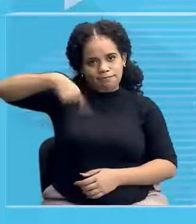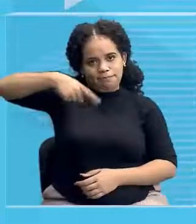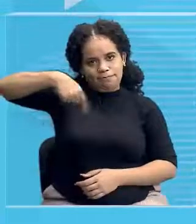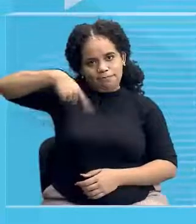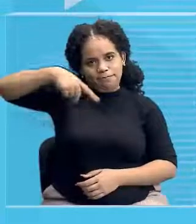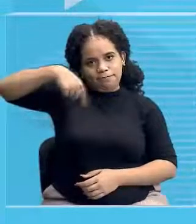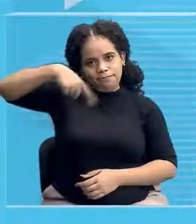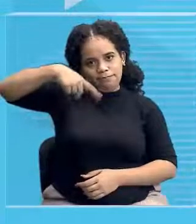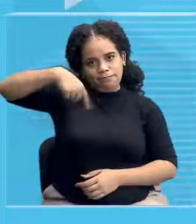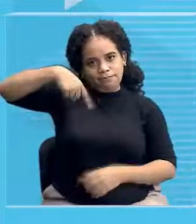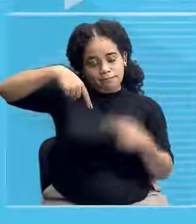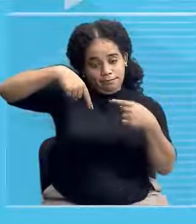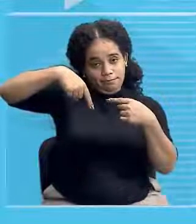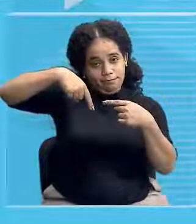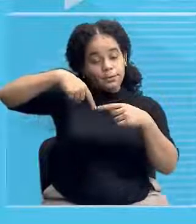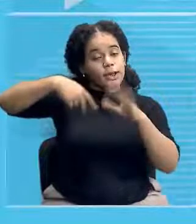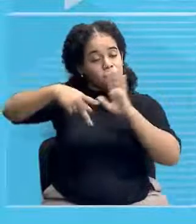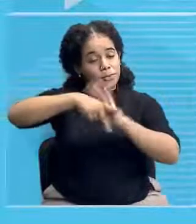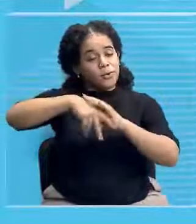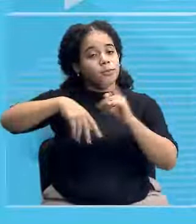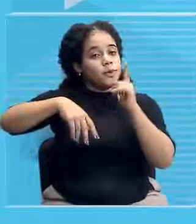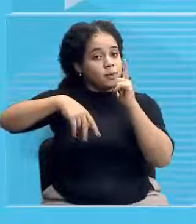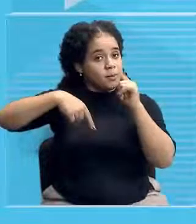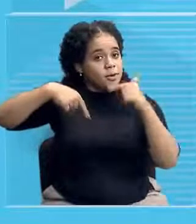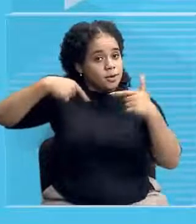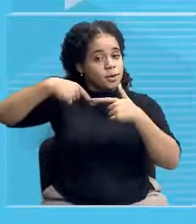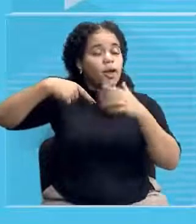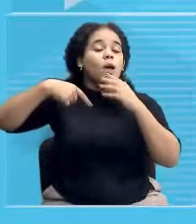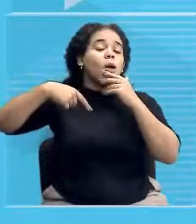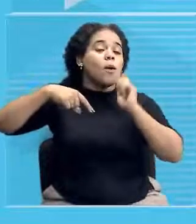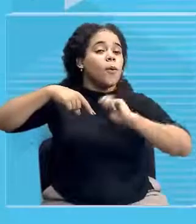então é sexo masculino.